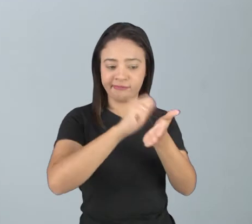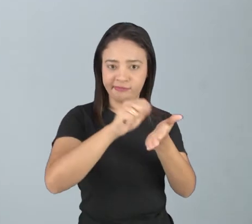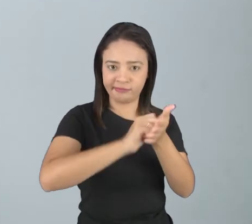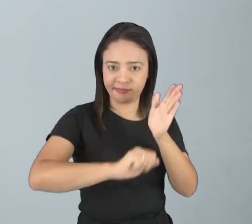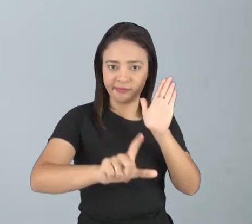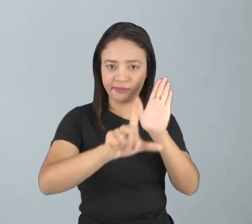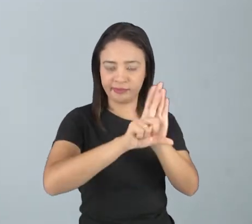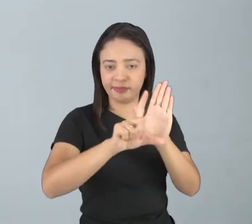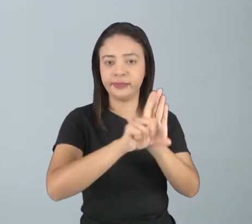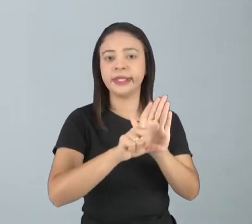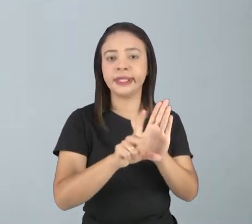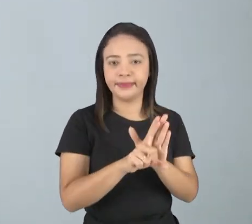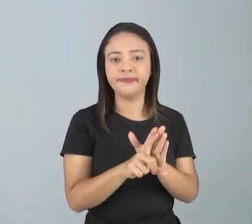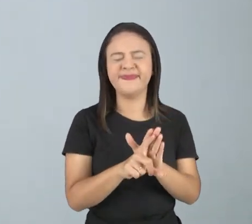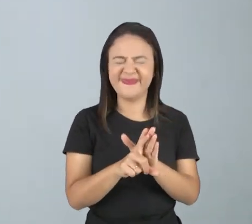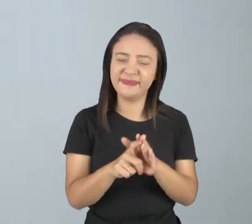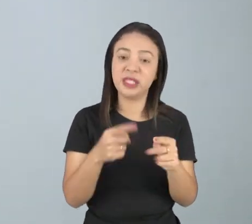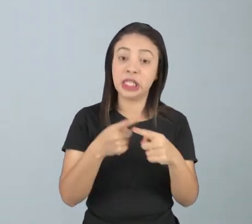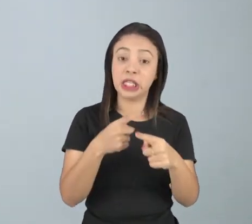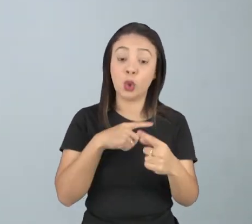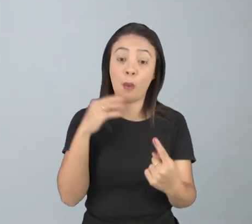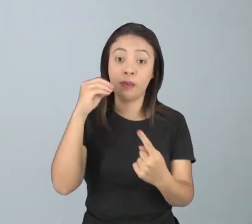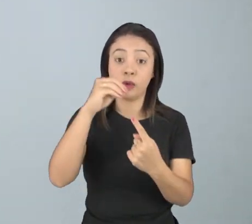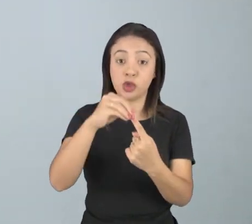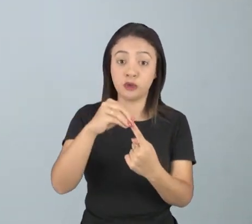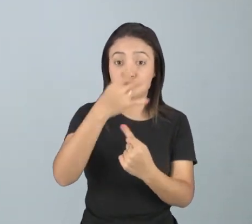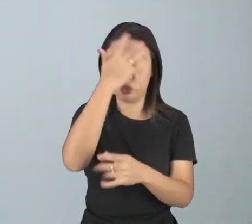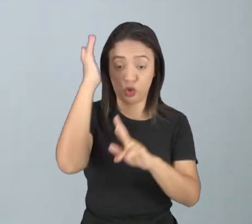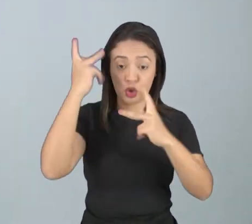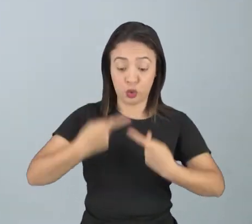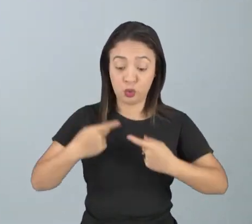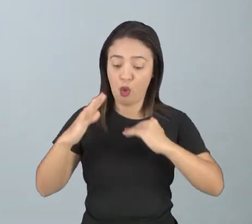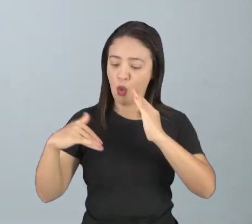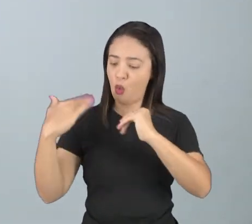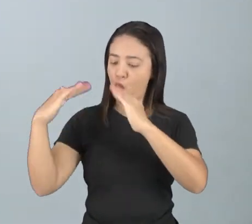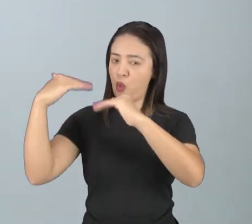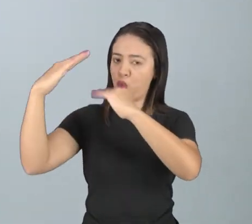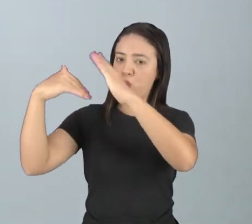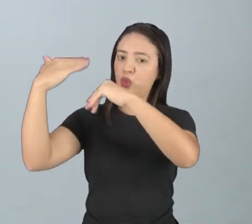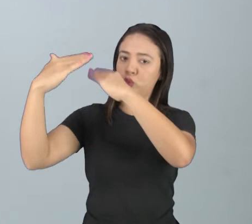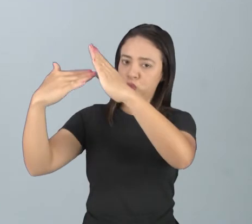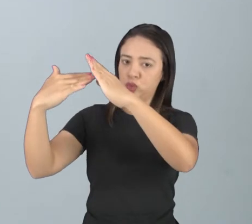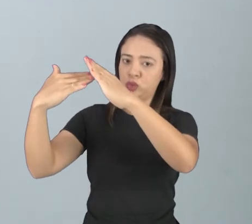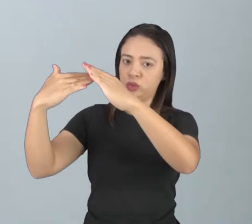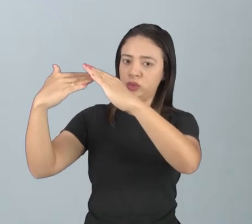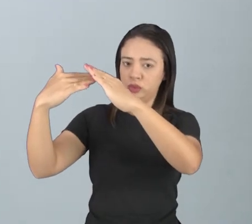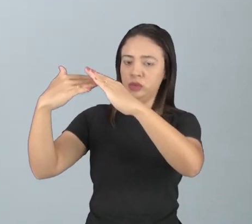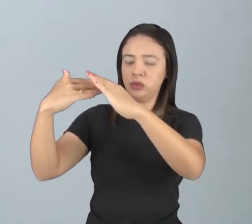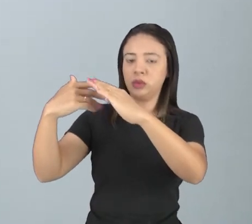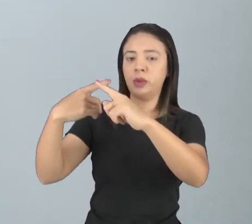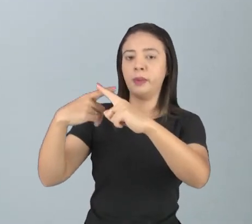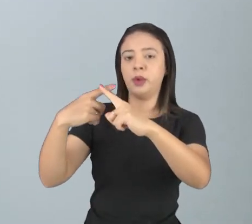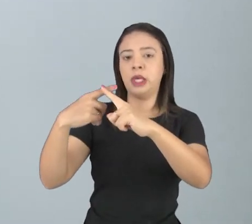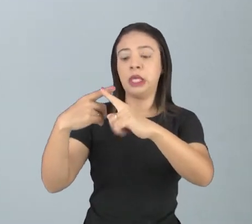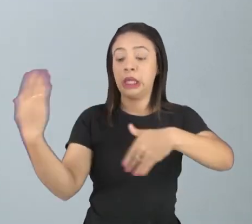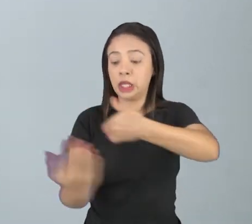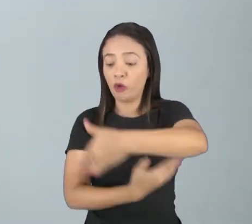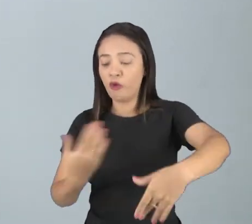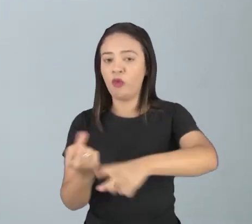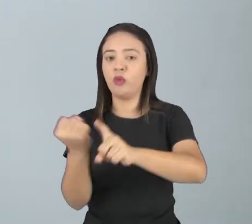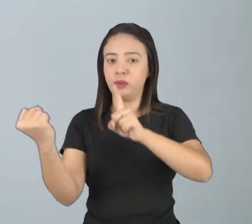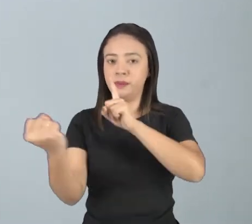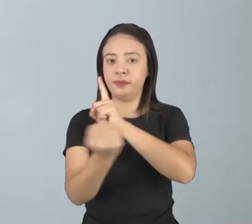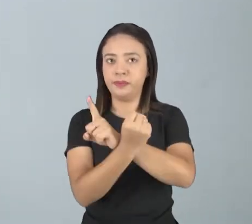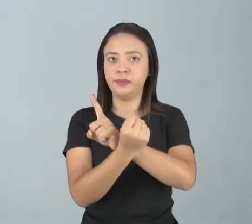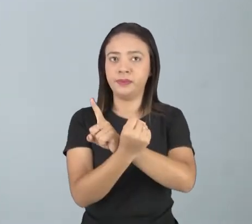porque ele visa desenvolver o cidadão, o ser humano, enquanto ser agente da sociedade.